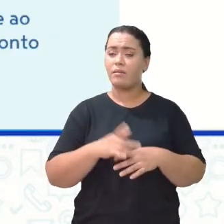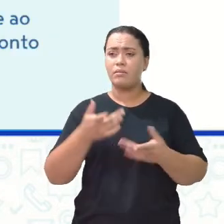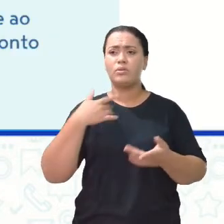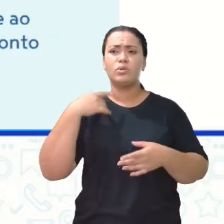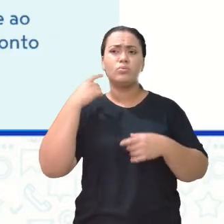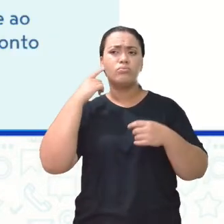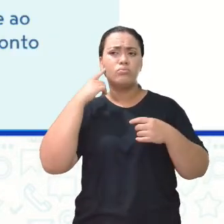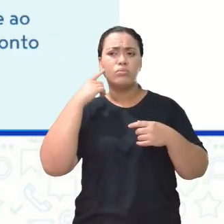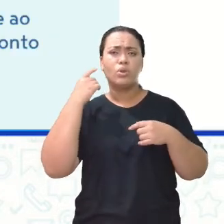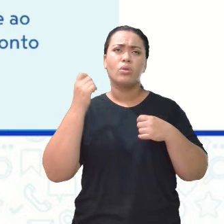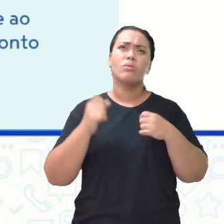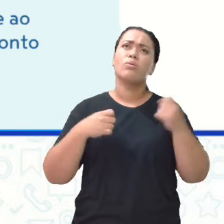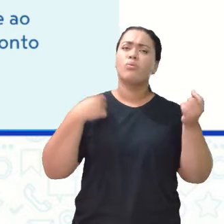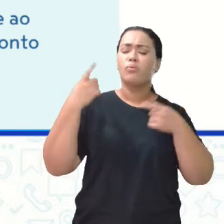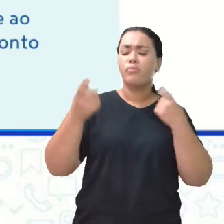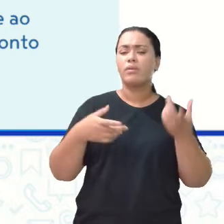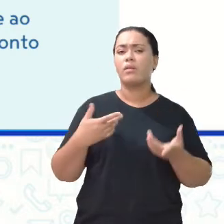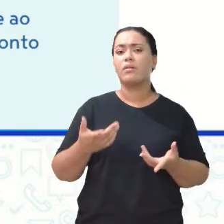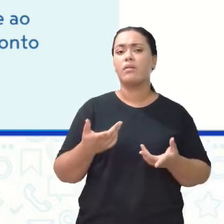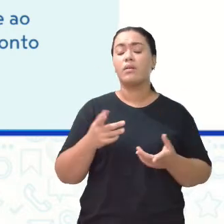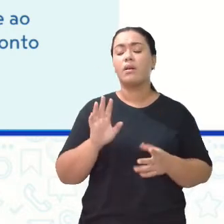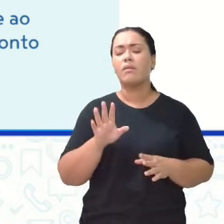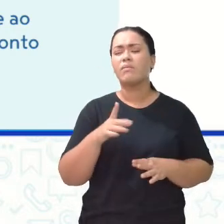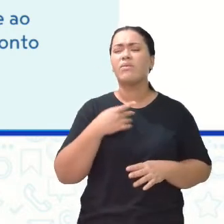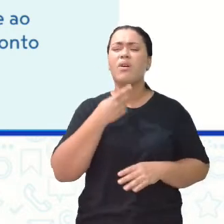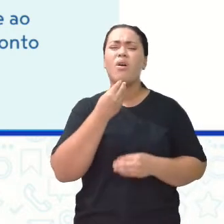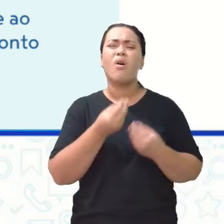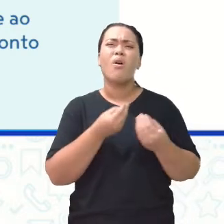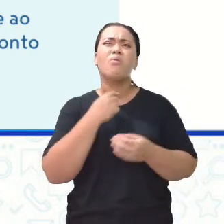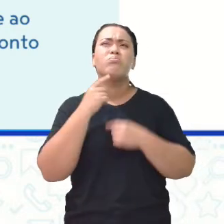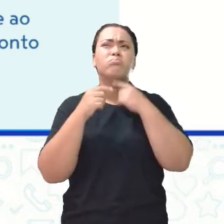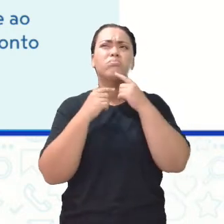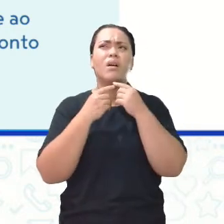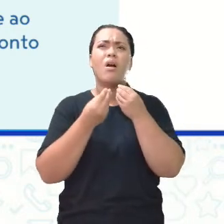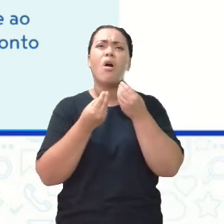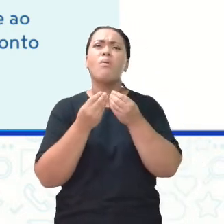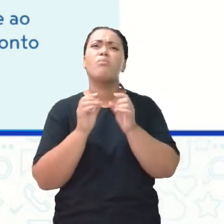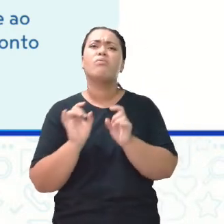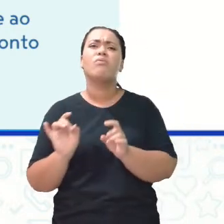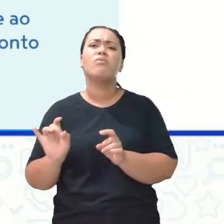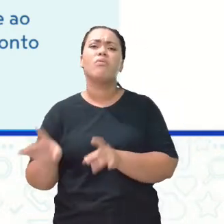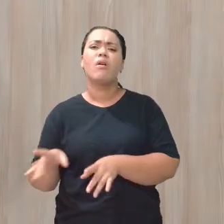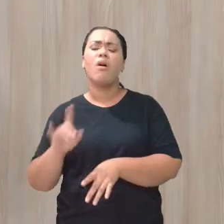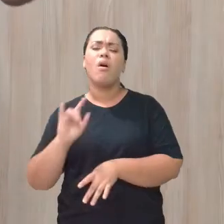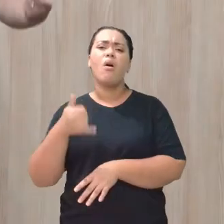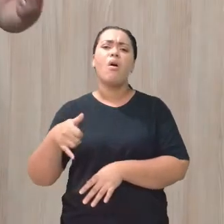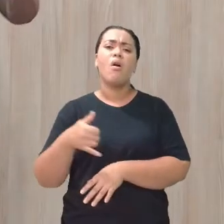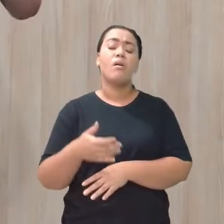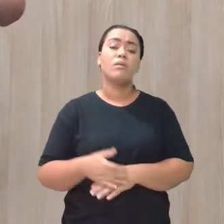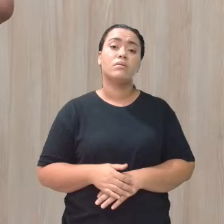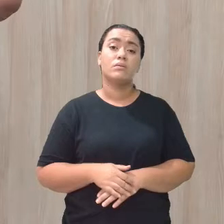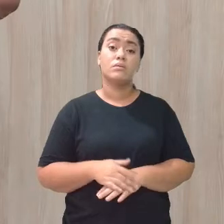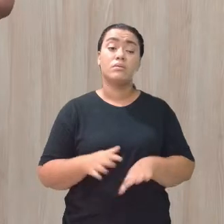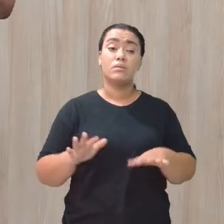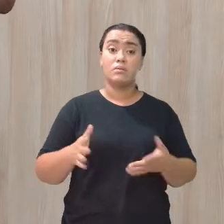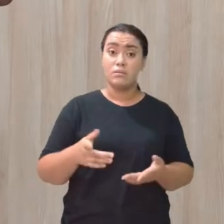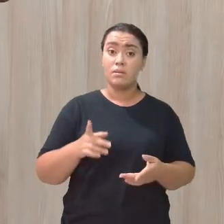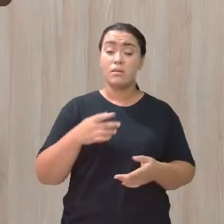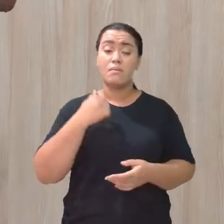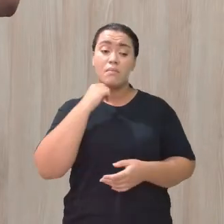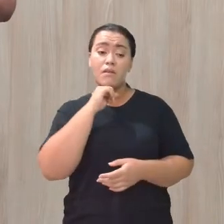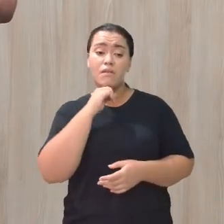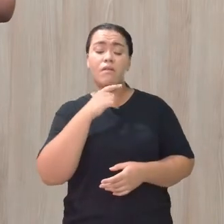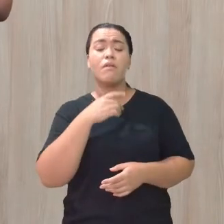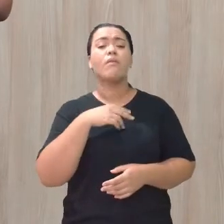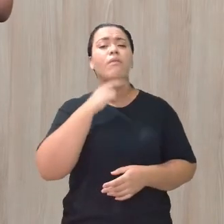surge. Até pergunta à sua mãe: mãe, vó, como é que a gente joga o óleo fora? Talvez até mesmo elas tenham dúvidas, e aí